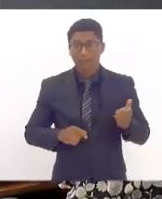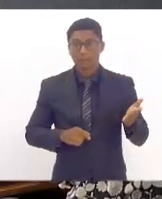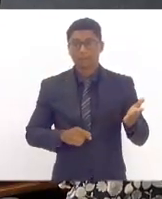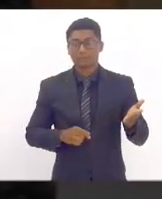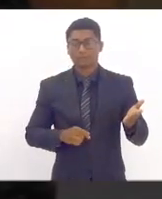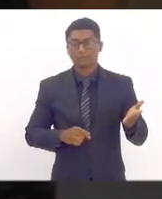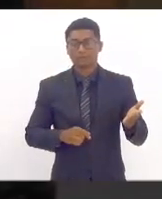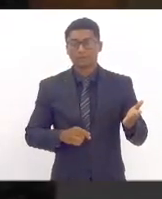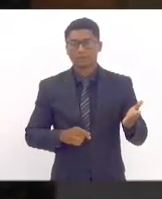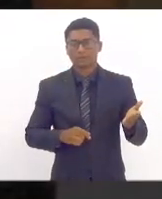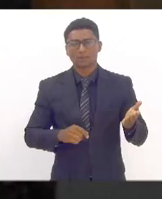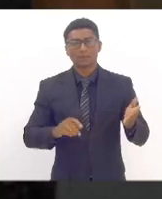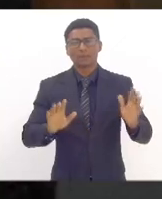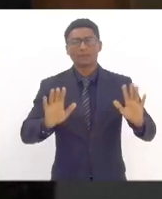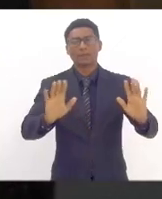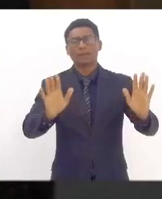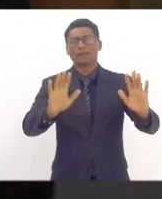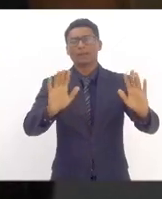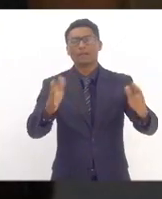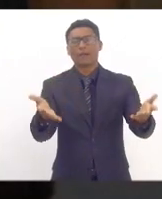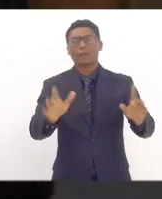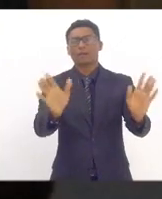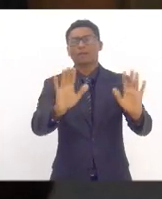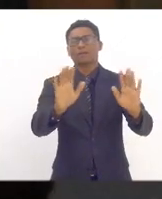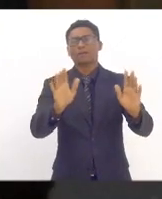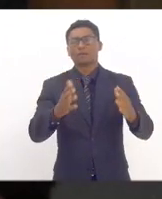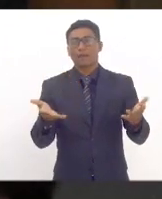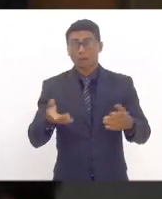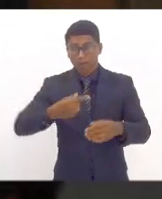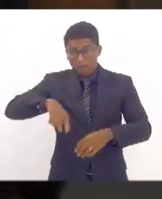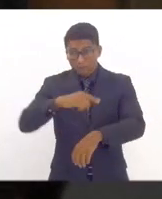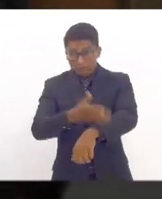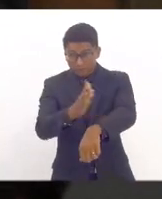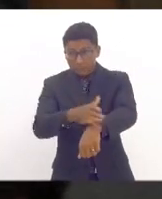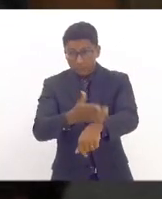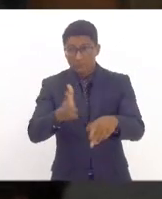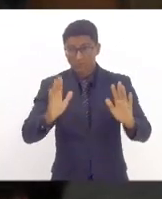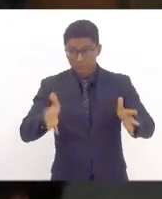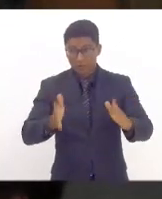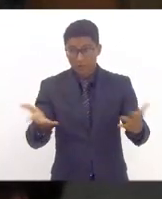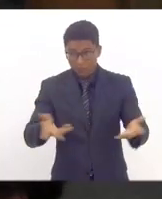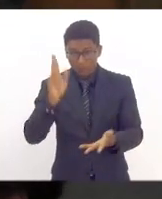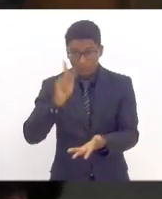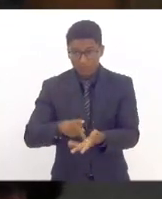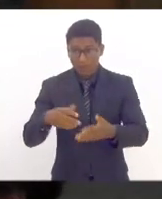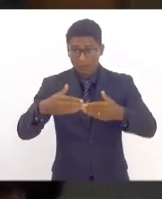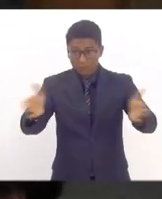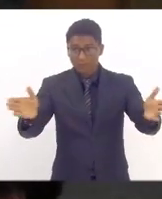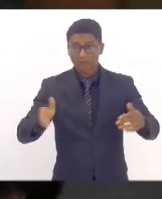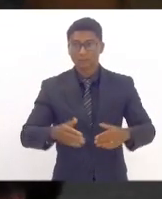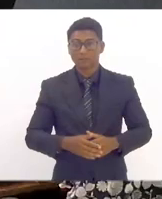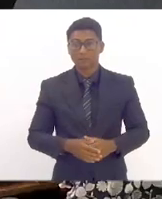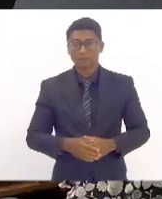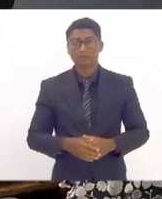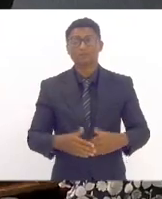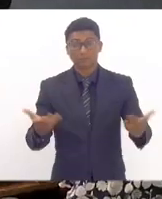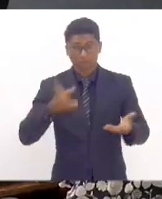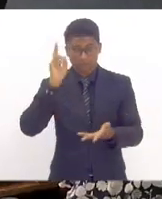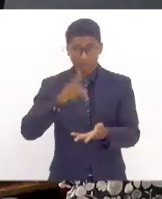tem o pessoal não era pra apresentar agora é aquele momento que a gente ensaiou que a gente vai fazer agora Vera entendeu gente